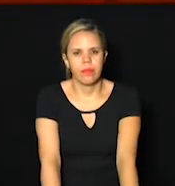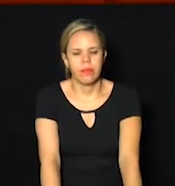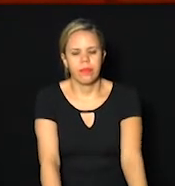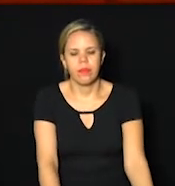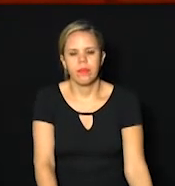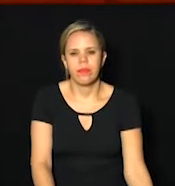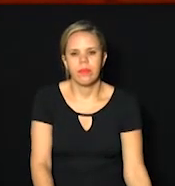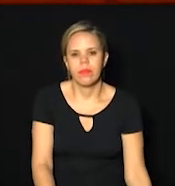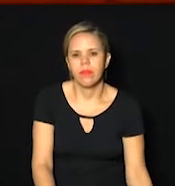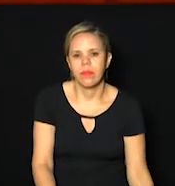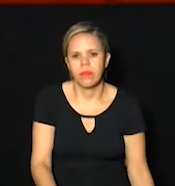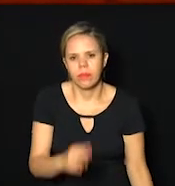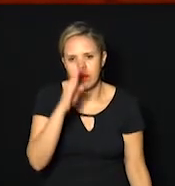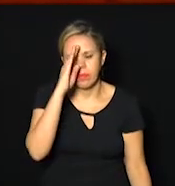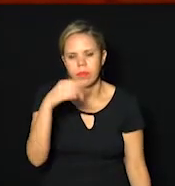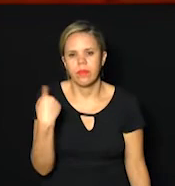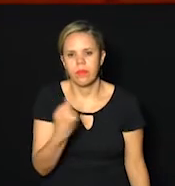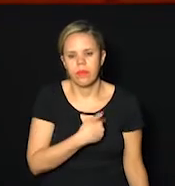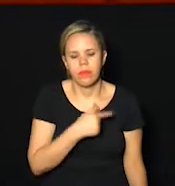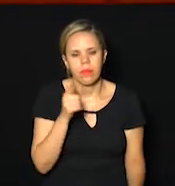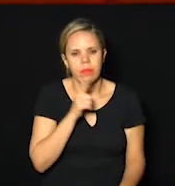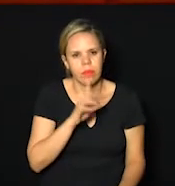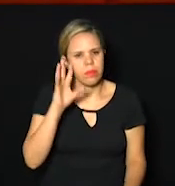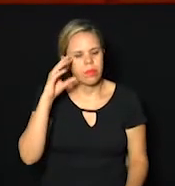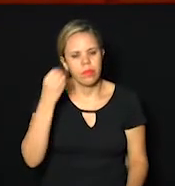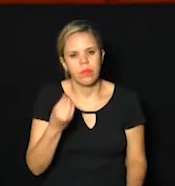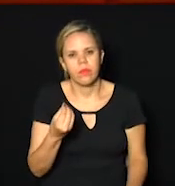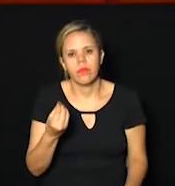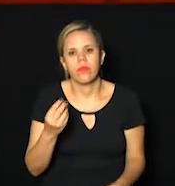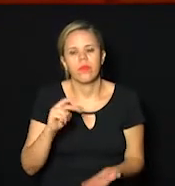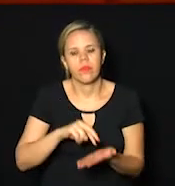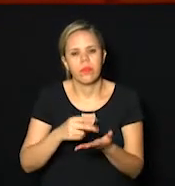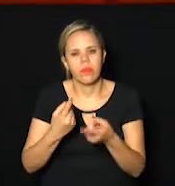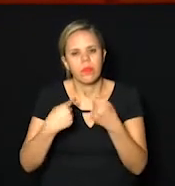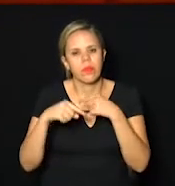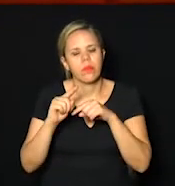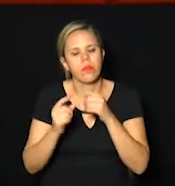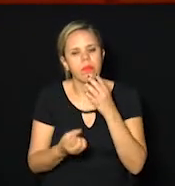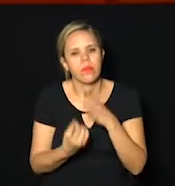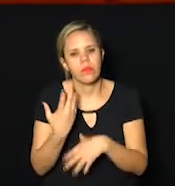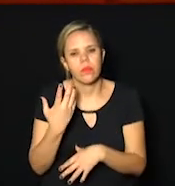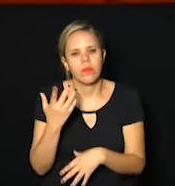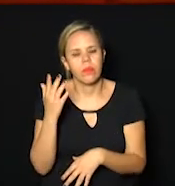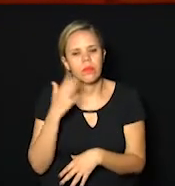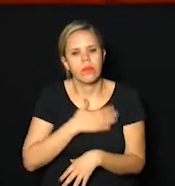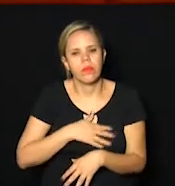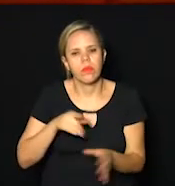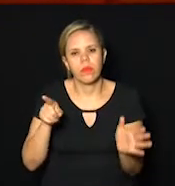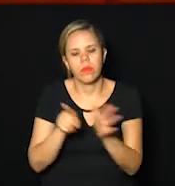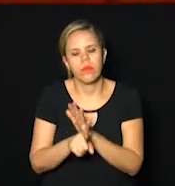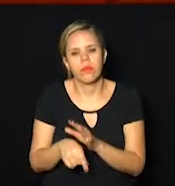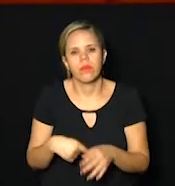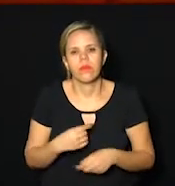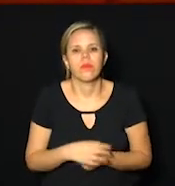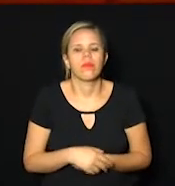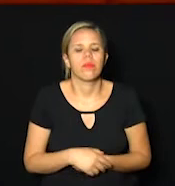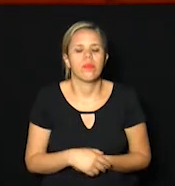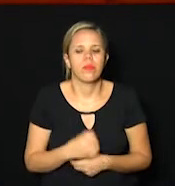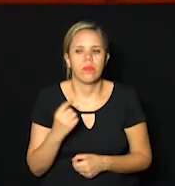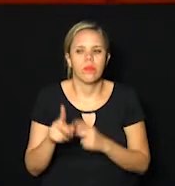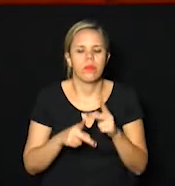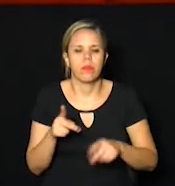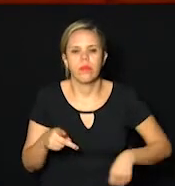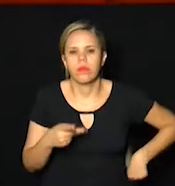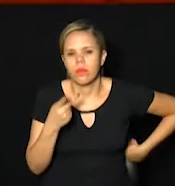É fundamental que a gente consiga compreender o fenômeno. E aí, Cristina, eu gosto da sua pergunta pelo seguinte: tem gente que diz